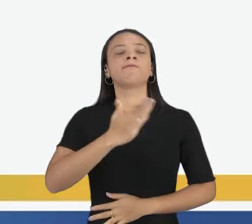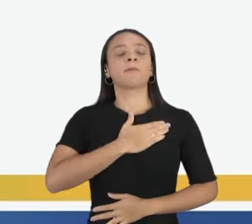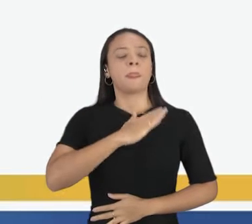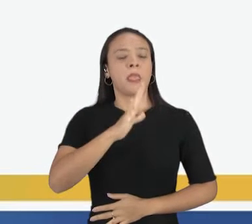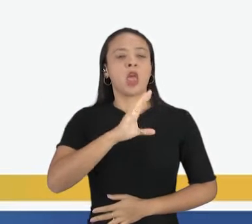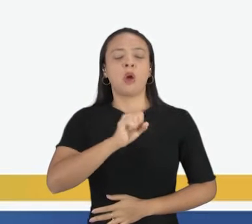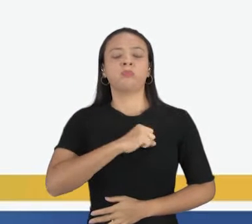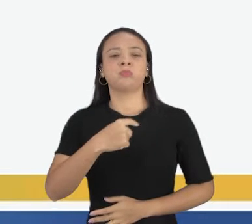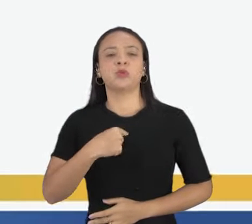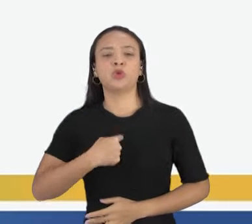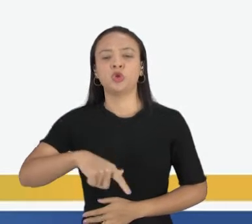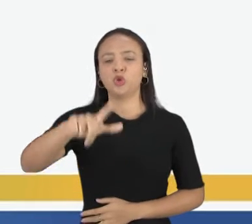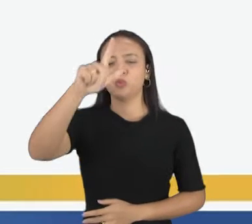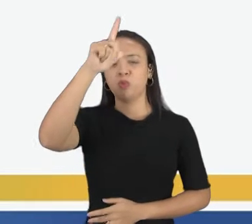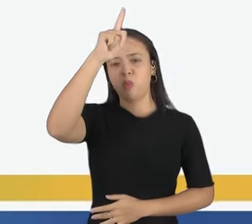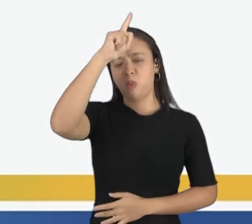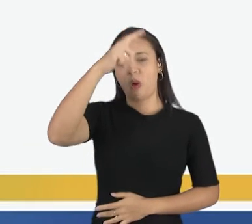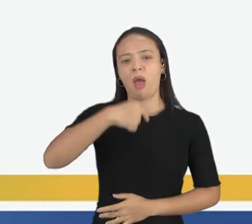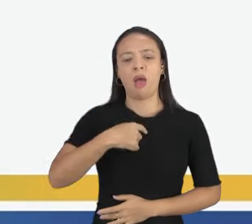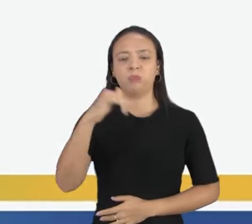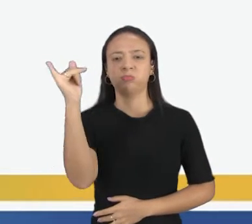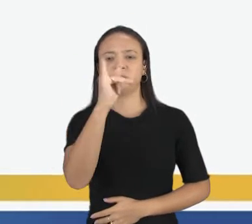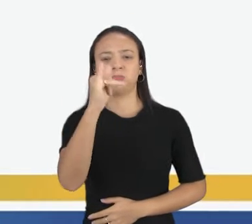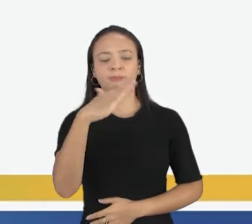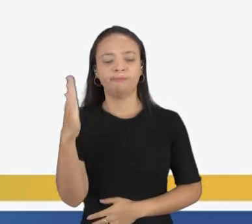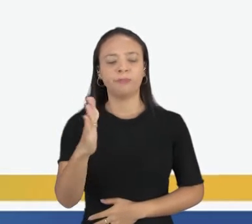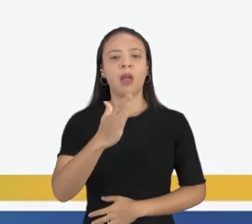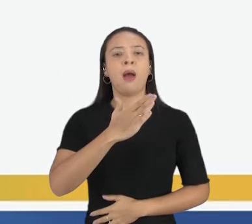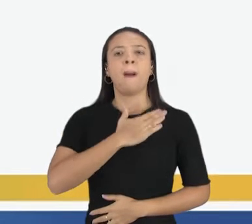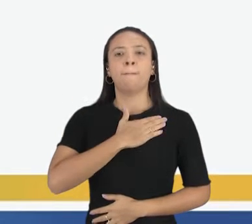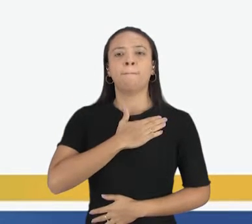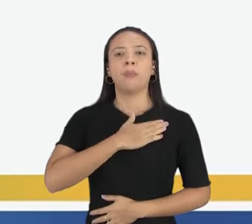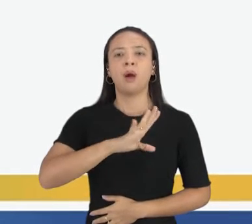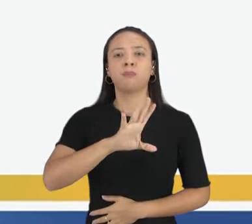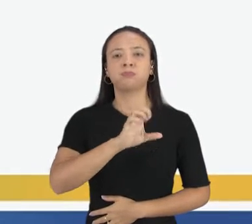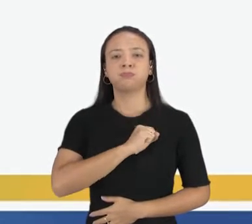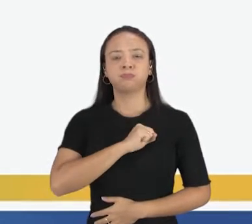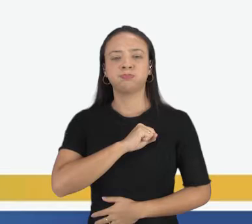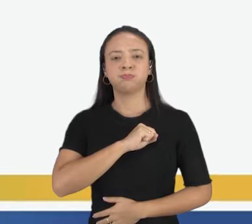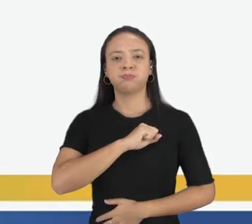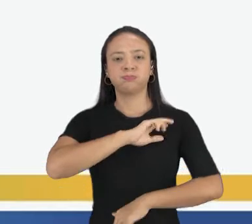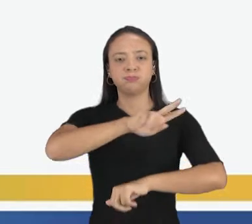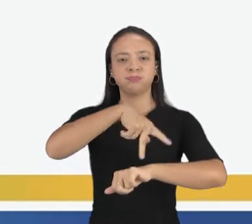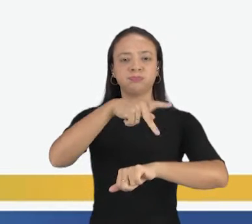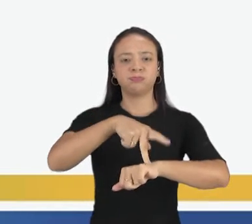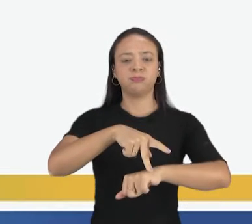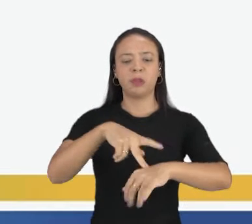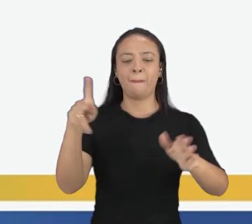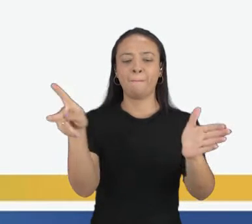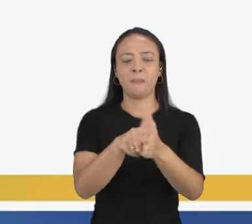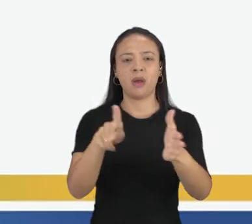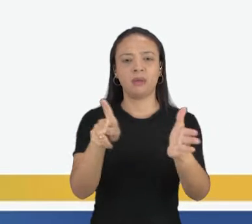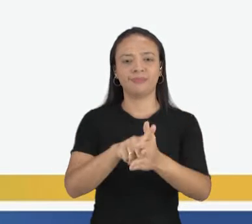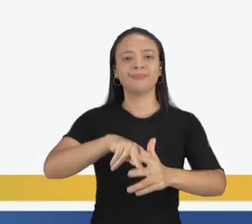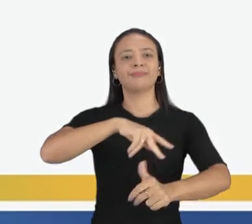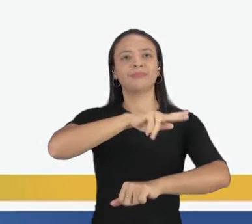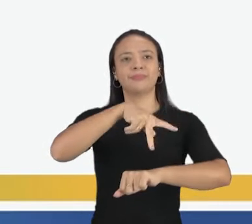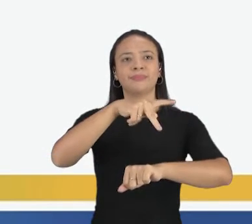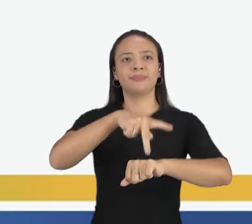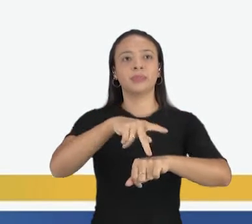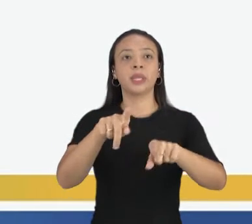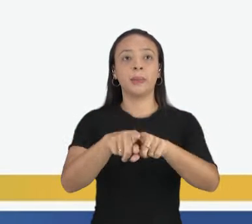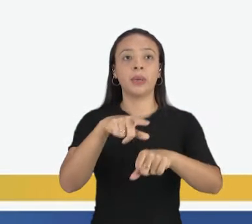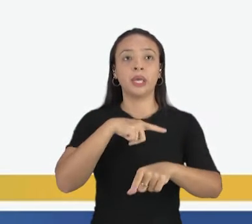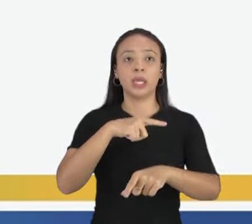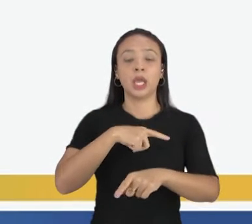sou alemã, eu sou italiano, né? E aquilo traz aquele amor de sentimento nacional, de pertencimento, né? A gente tem